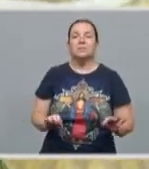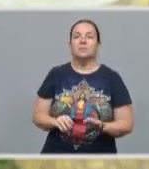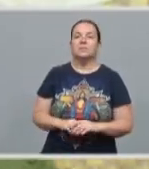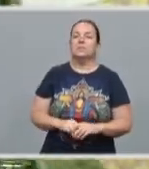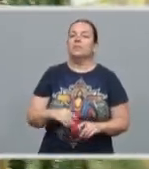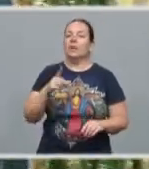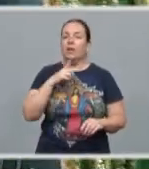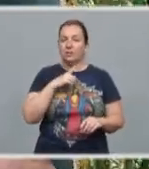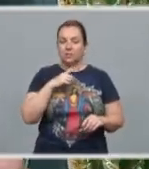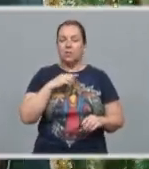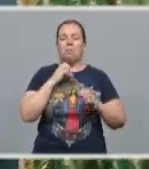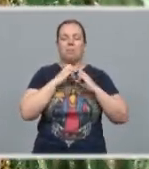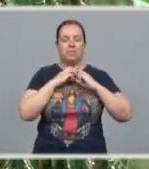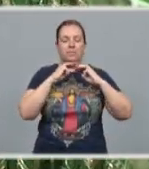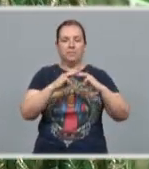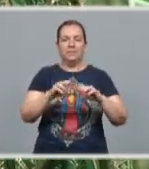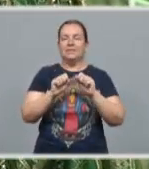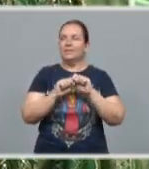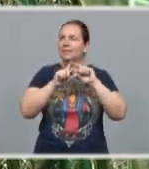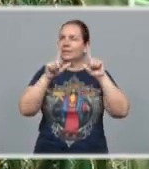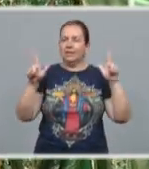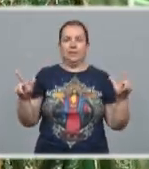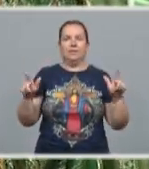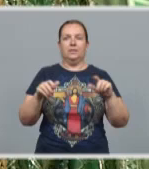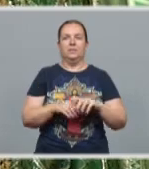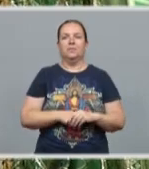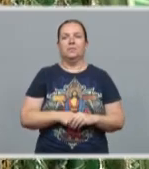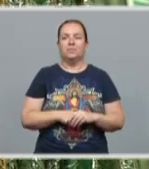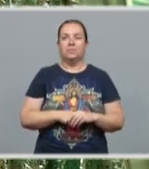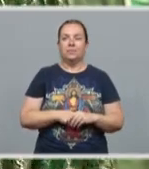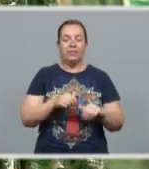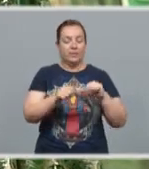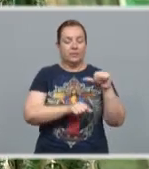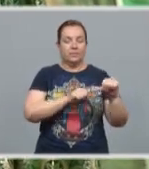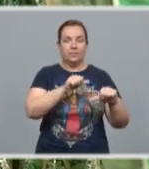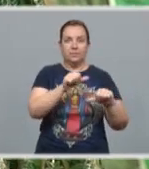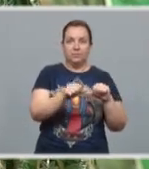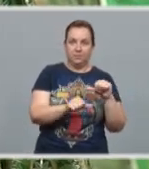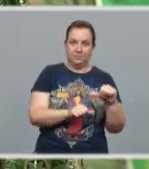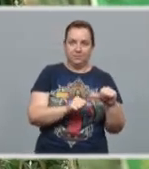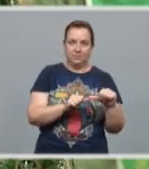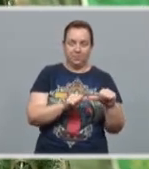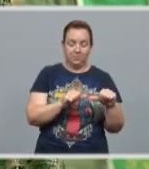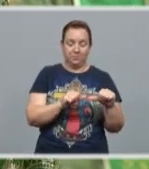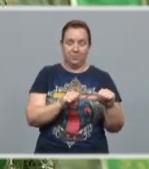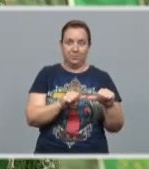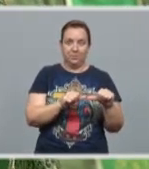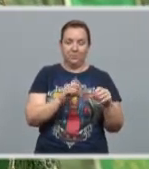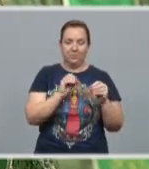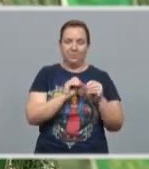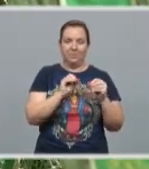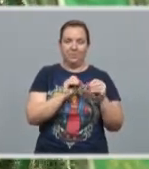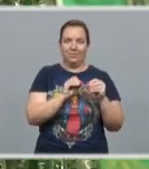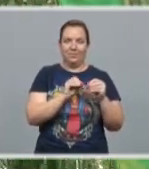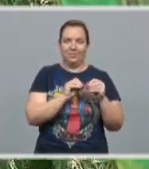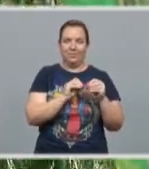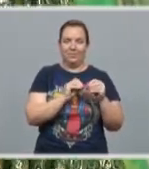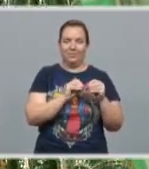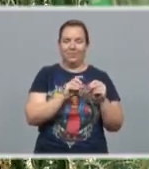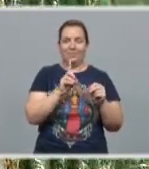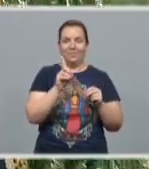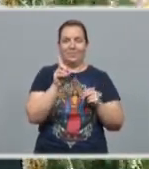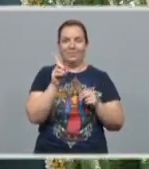uma mensagem muito clara, que a transformação se faz,